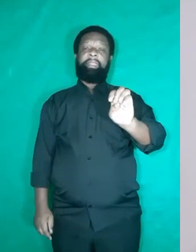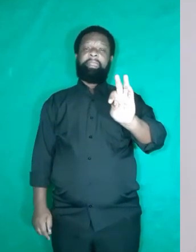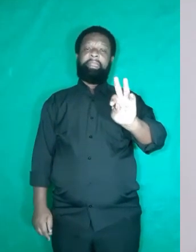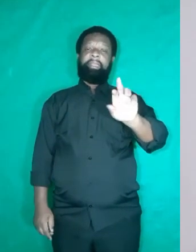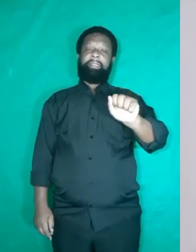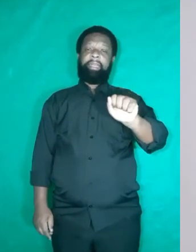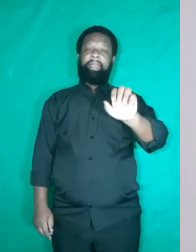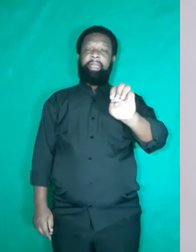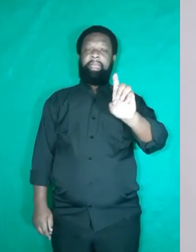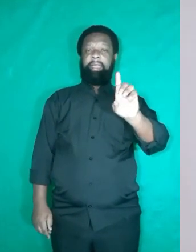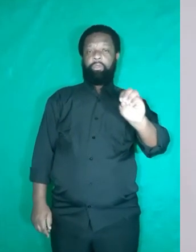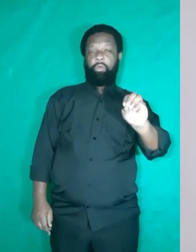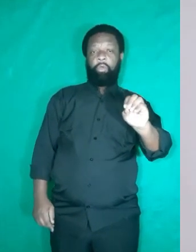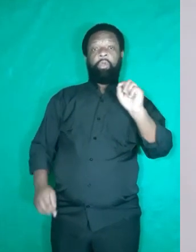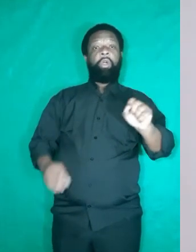tetraédrica.